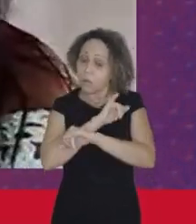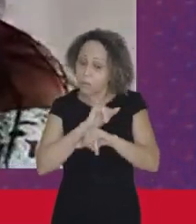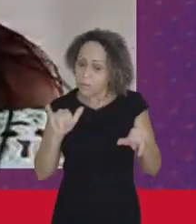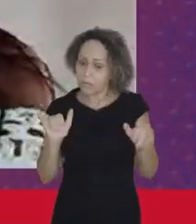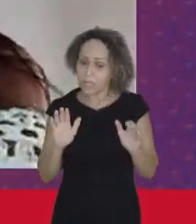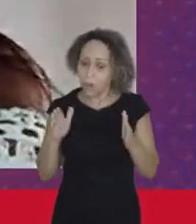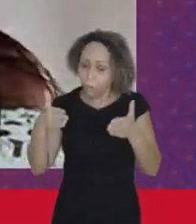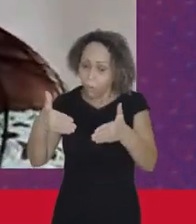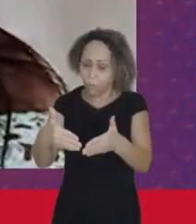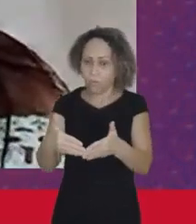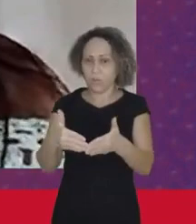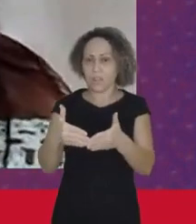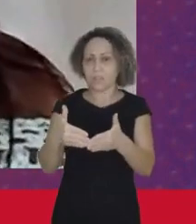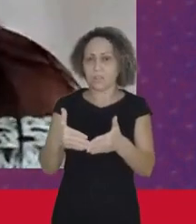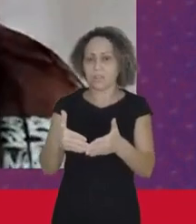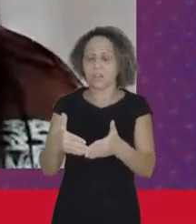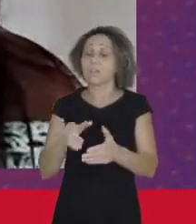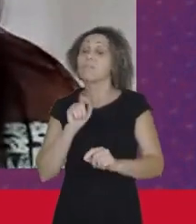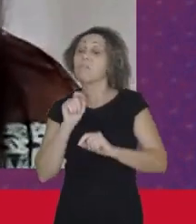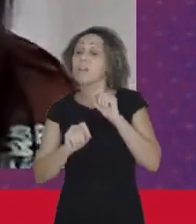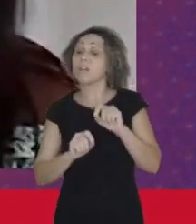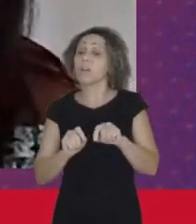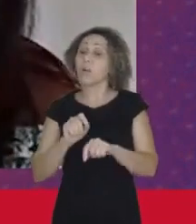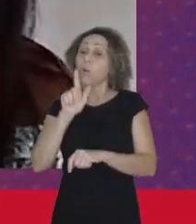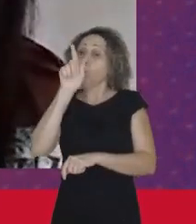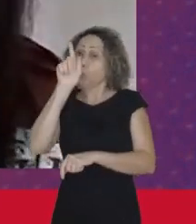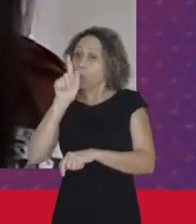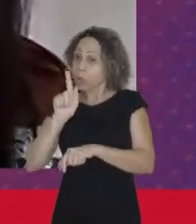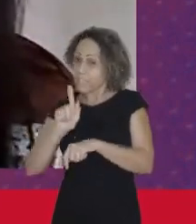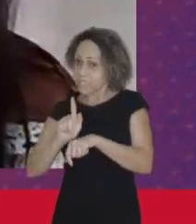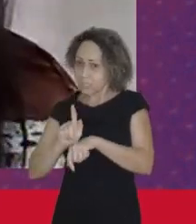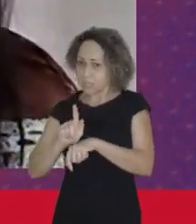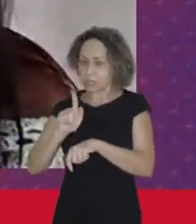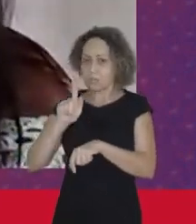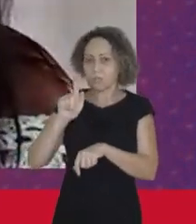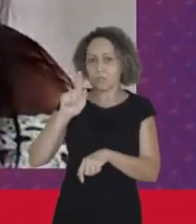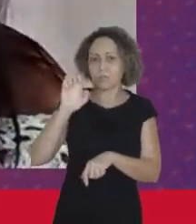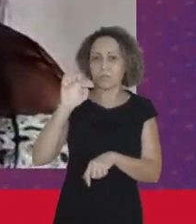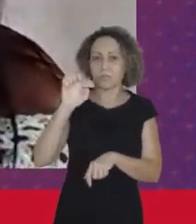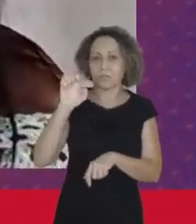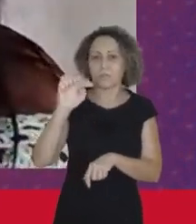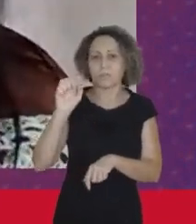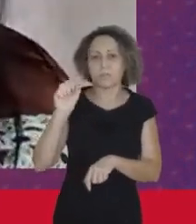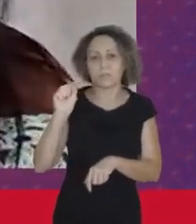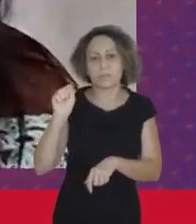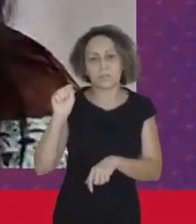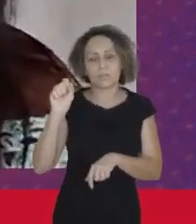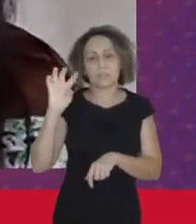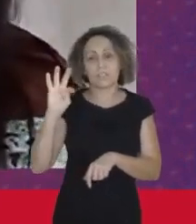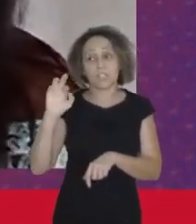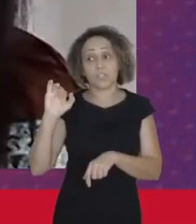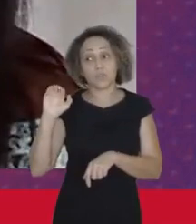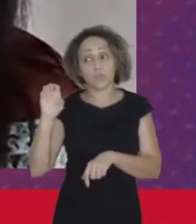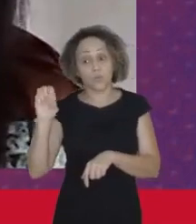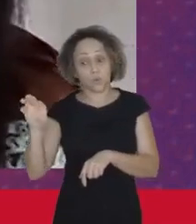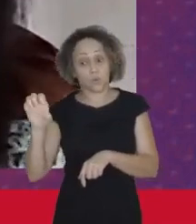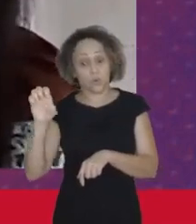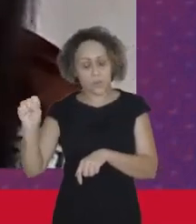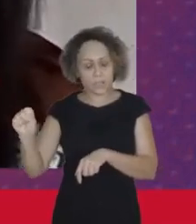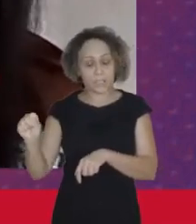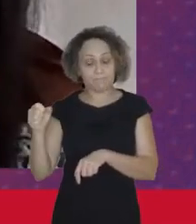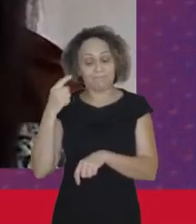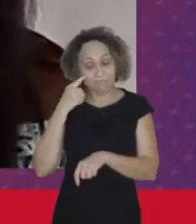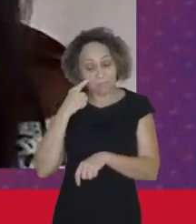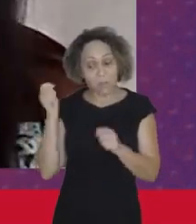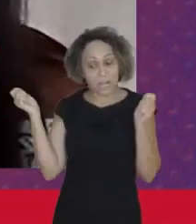que faz com que os gestores que tenham sensibilidade, que tenham a capacidade técnica de querer implementar as políticas